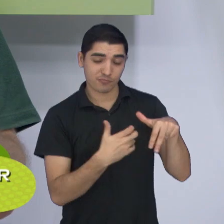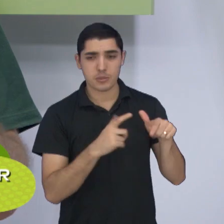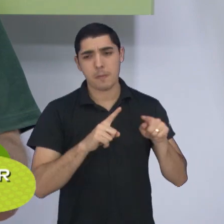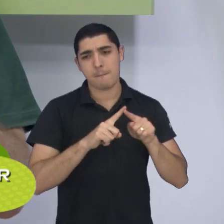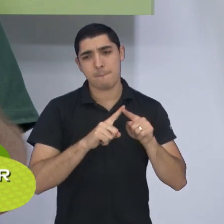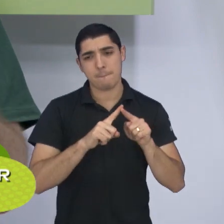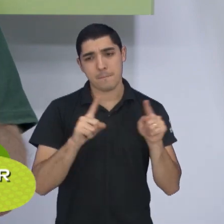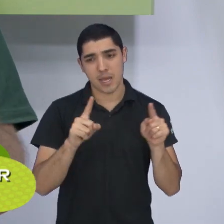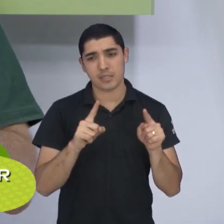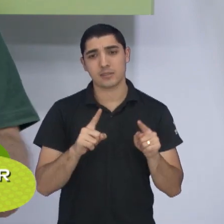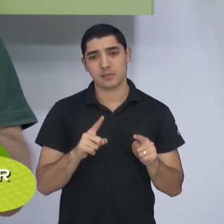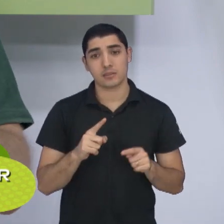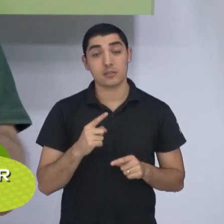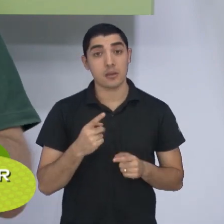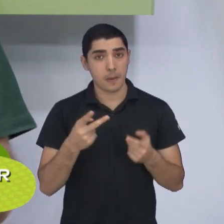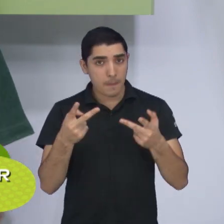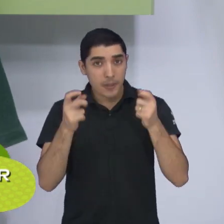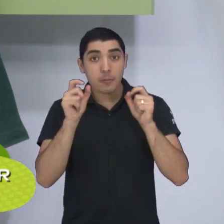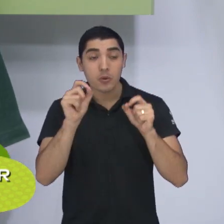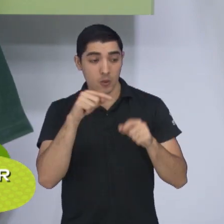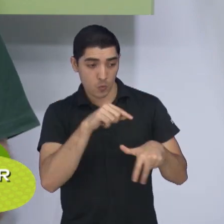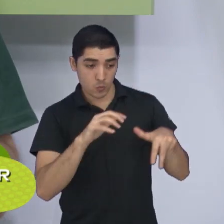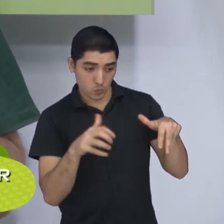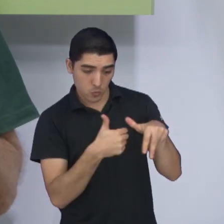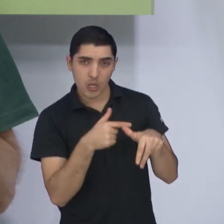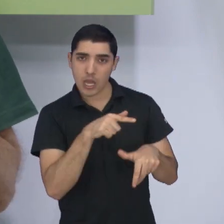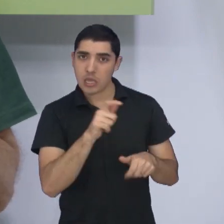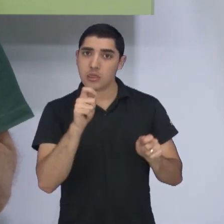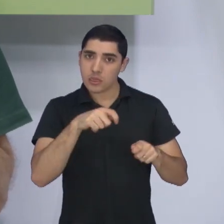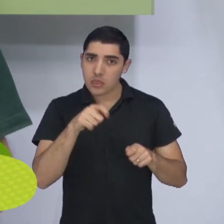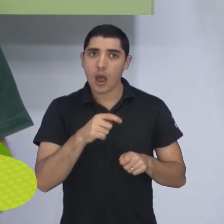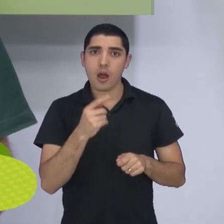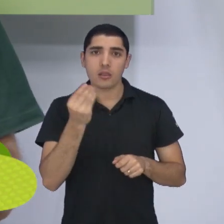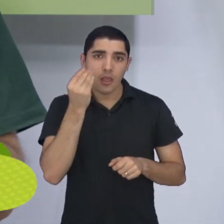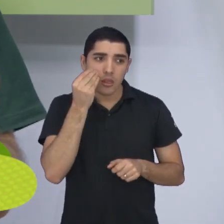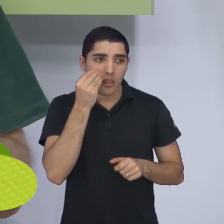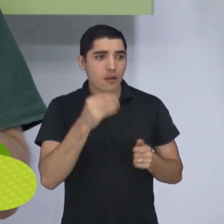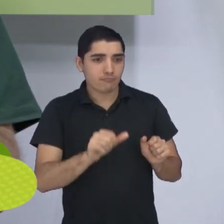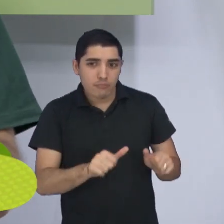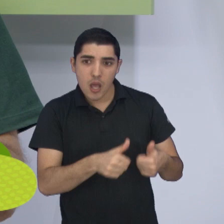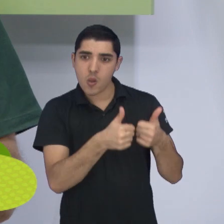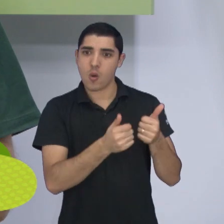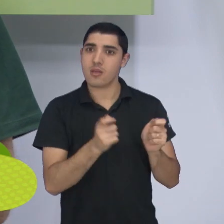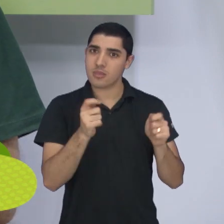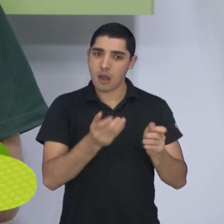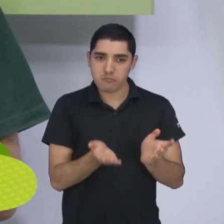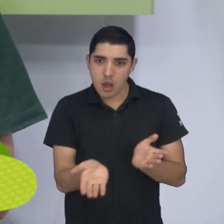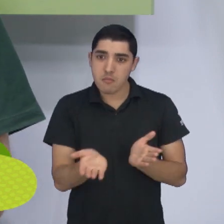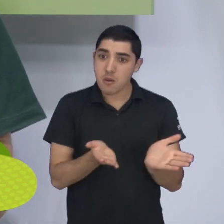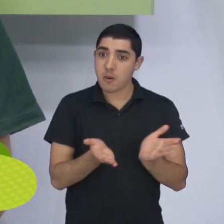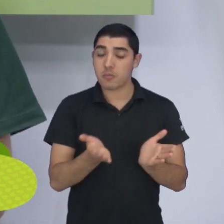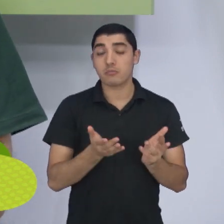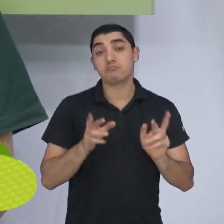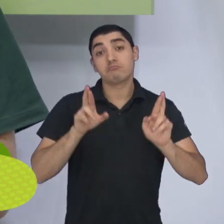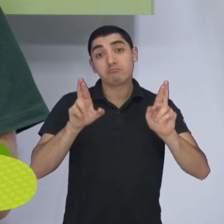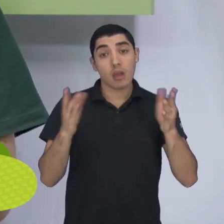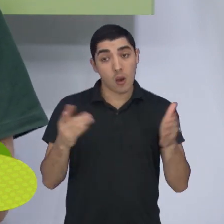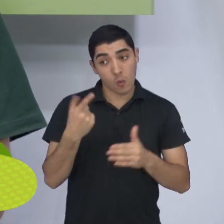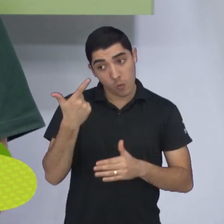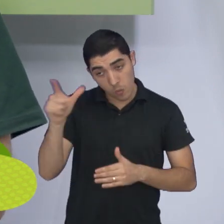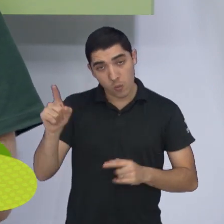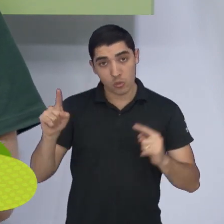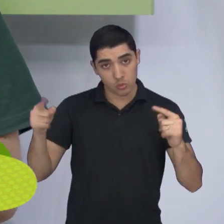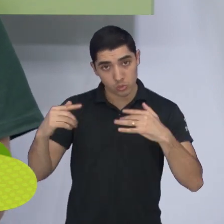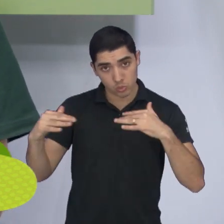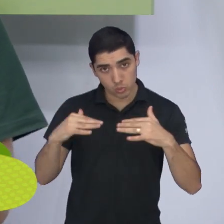e dá para ver que o joseense apresenta alguma coisa pelo menos dá para para tirar isso então melhorou Quem sabe agora pro próximo jogo contra